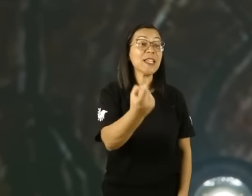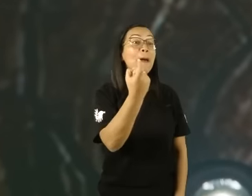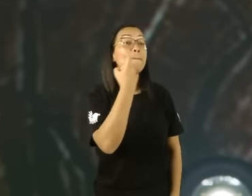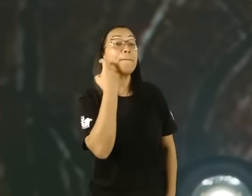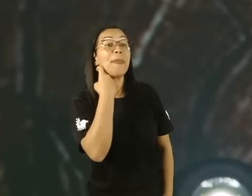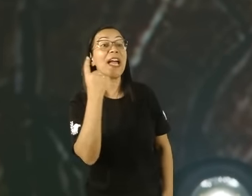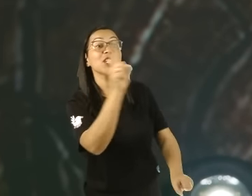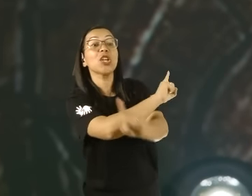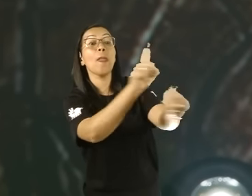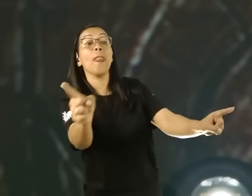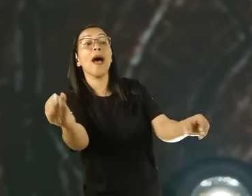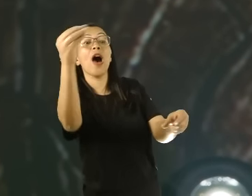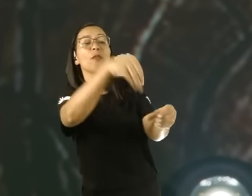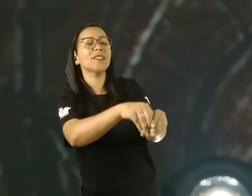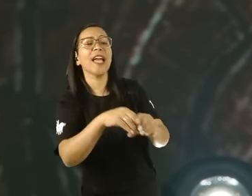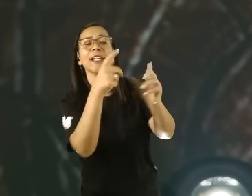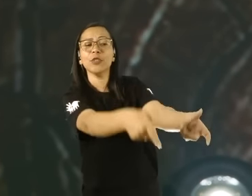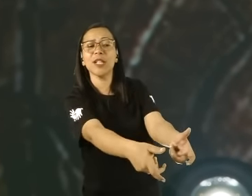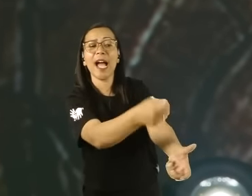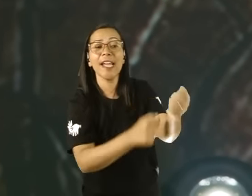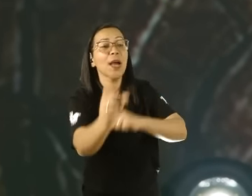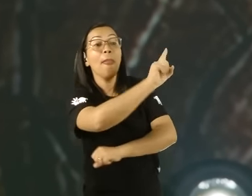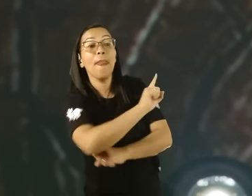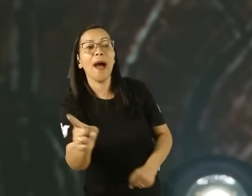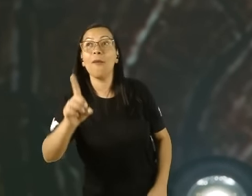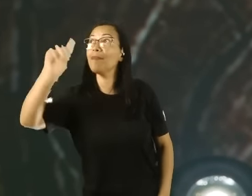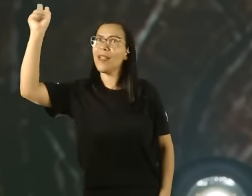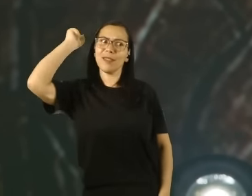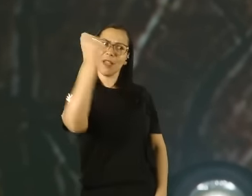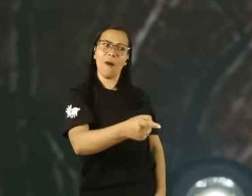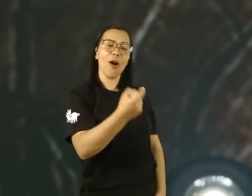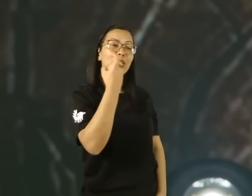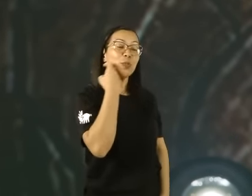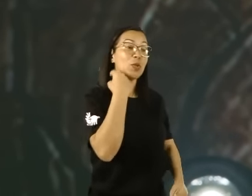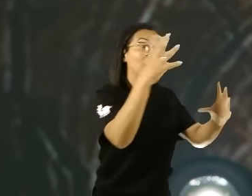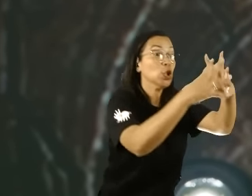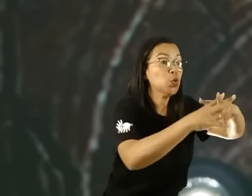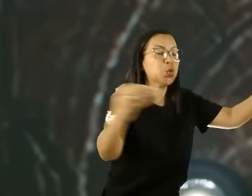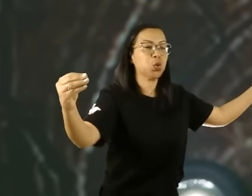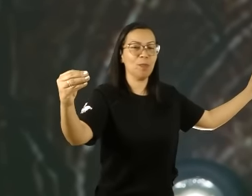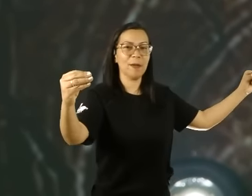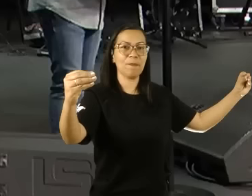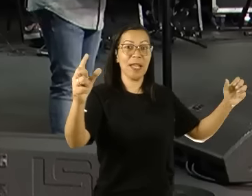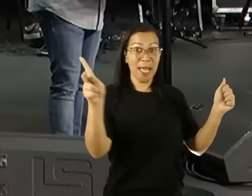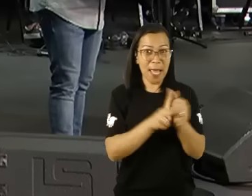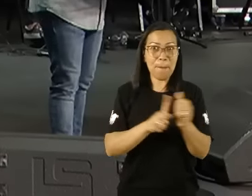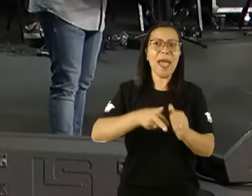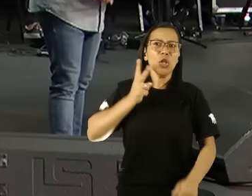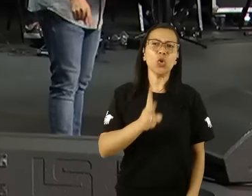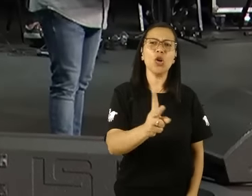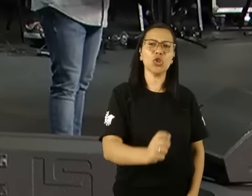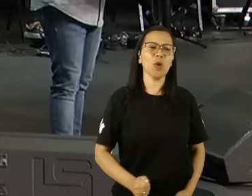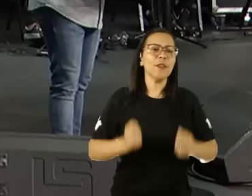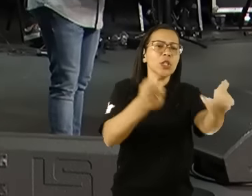Pedro pescar, ele vai achar que a vida dele é a rede. Se Pedro tiver sucesso nessa pescaria, ele vai achar que ele pode ser bom no lugar que eu